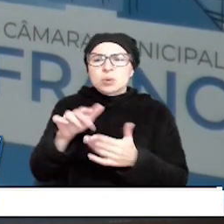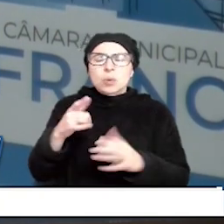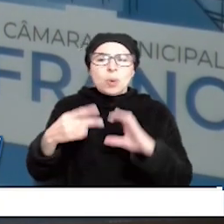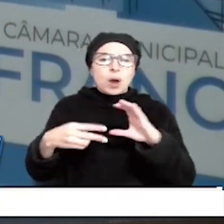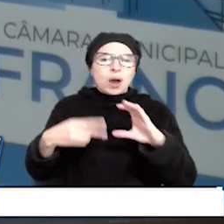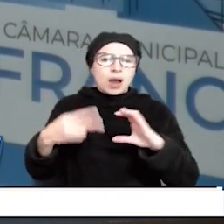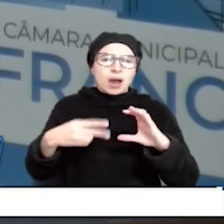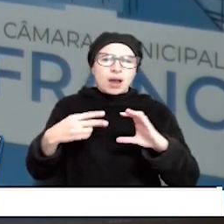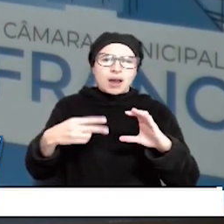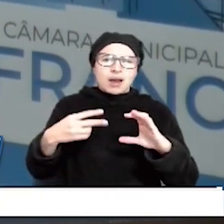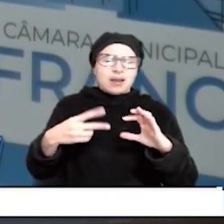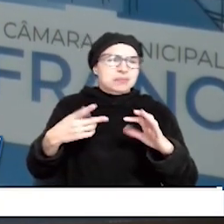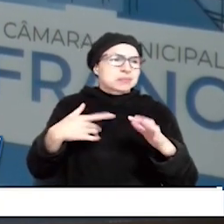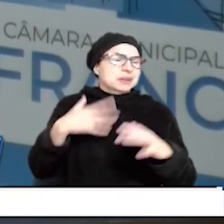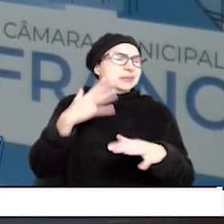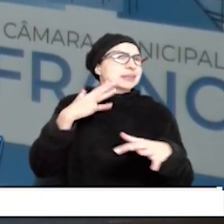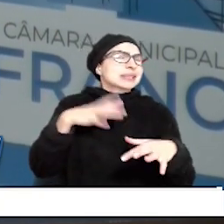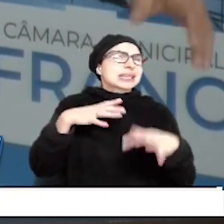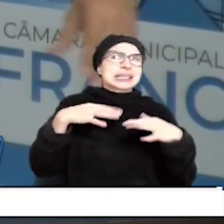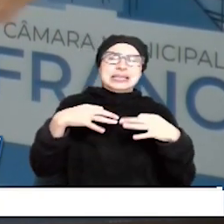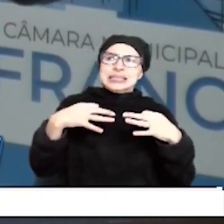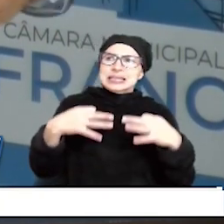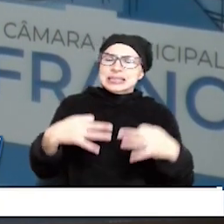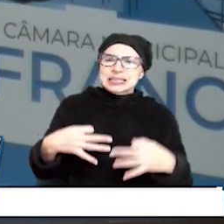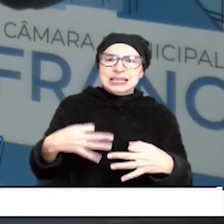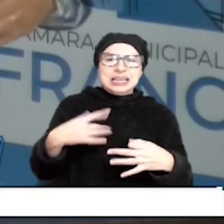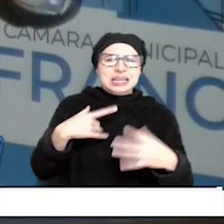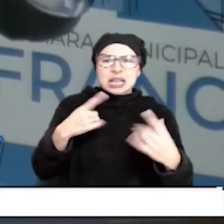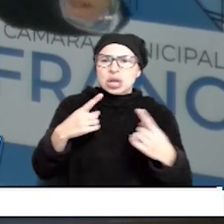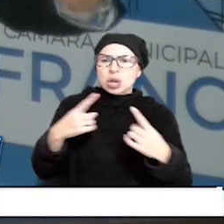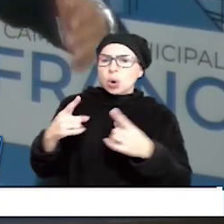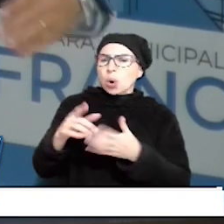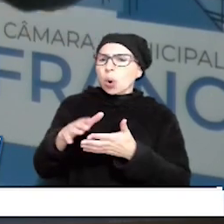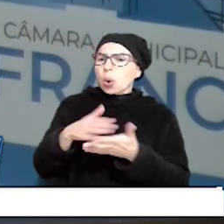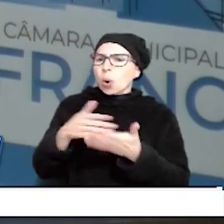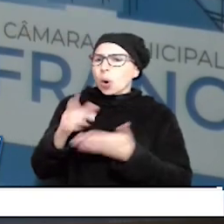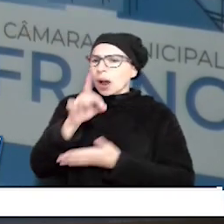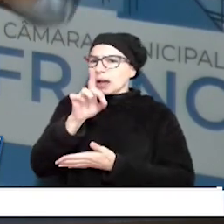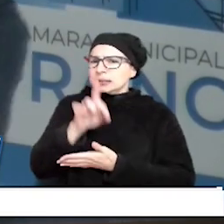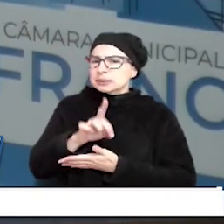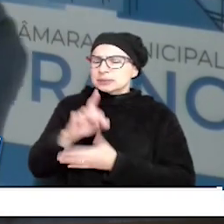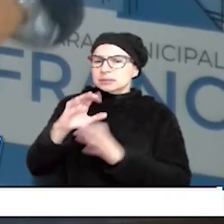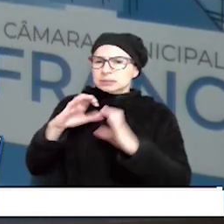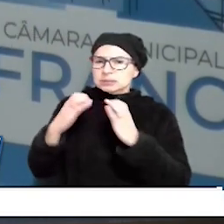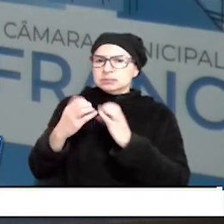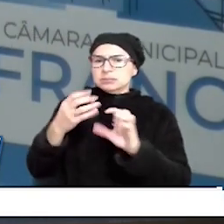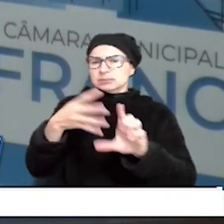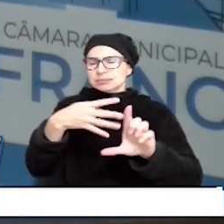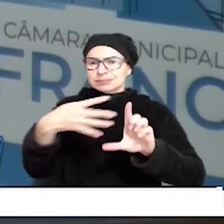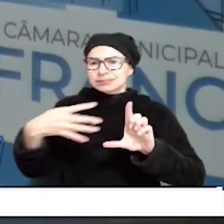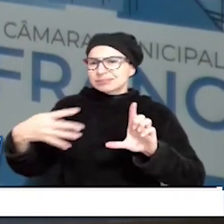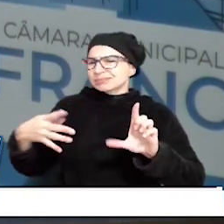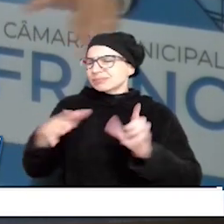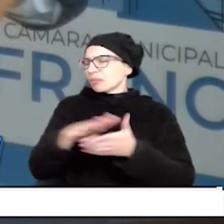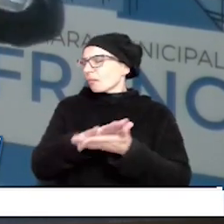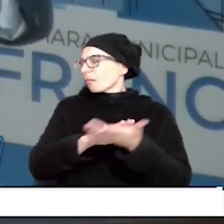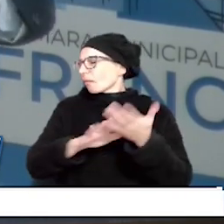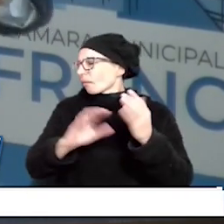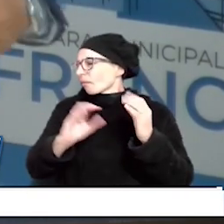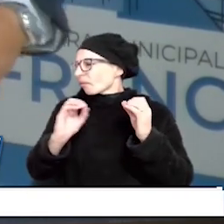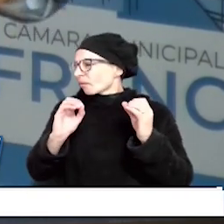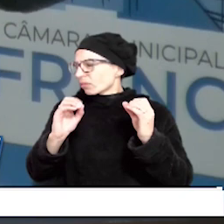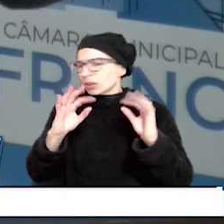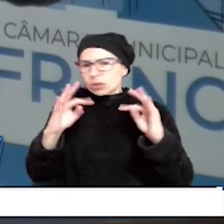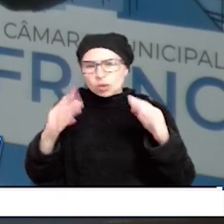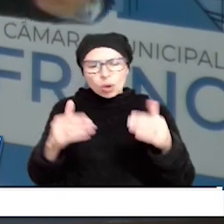Municipal tem absoluta certeza, é contra qualquer direito da comunidade LGBT, ninguém é contra, todos